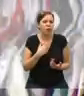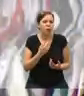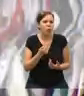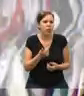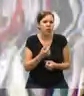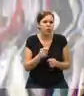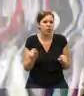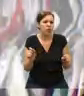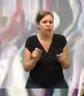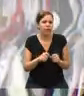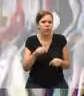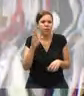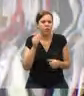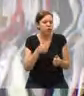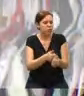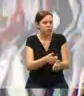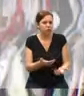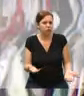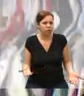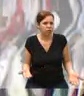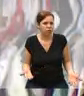esse acompanhamento. Então, eu